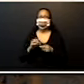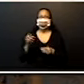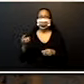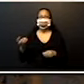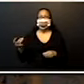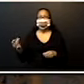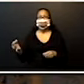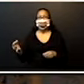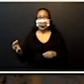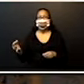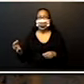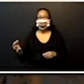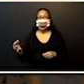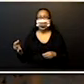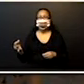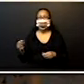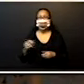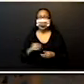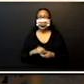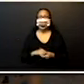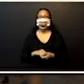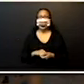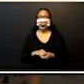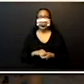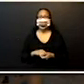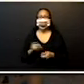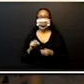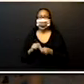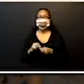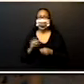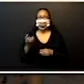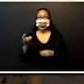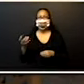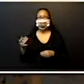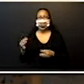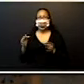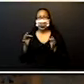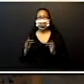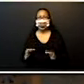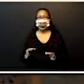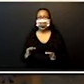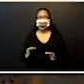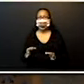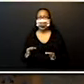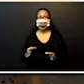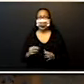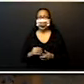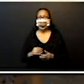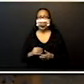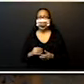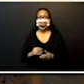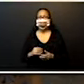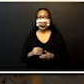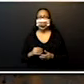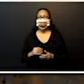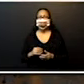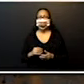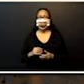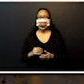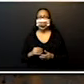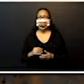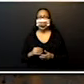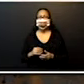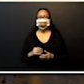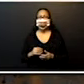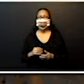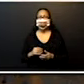fazer de cabeça aí, mas faz a continha para confirmar, tá bom? O número composto, então vocês vão